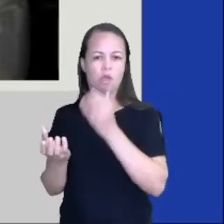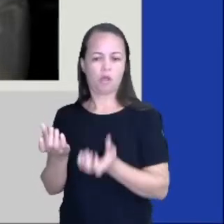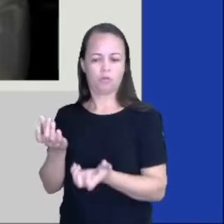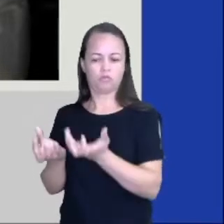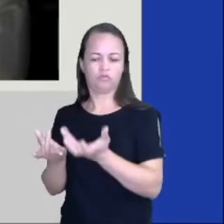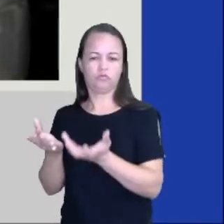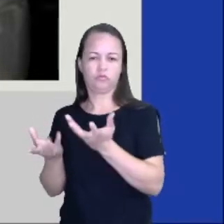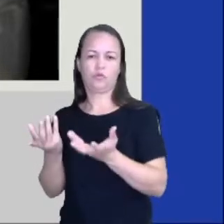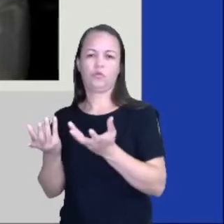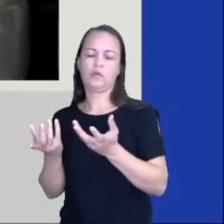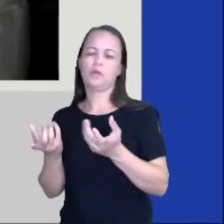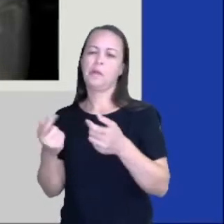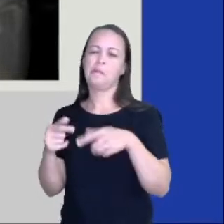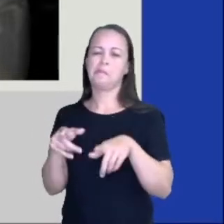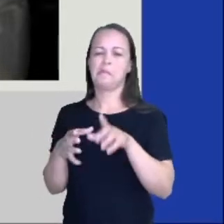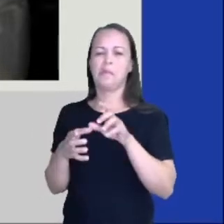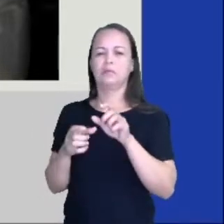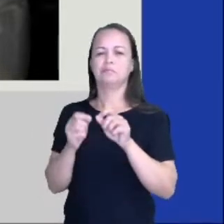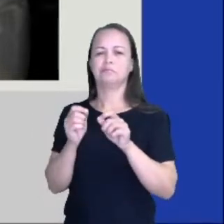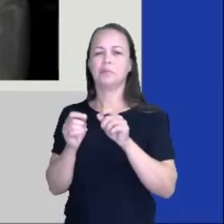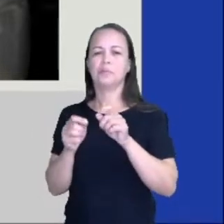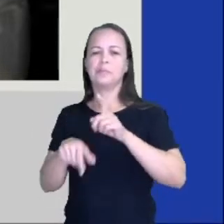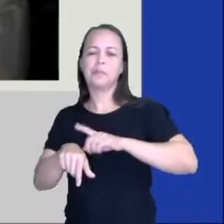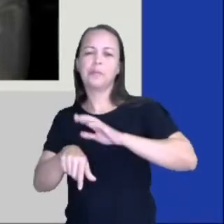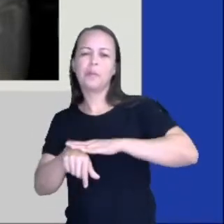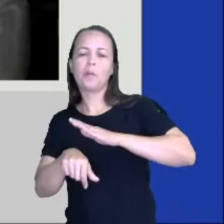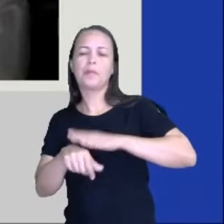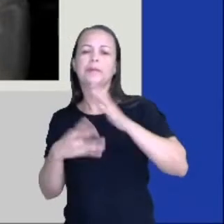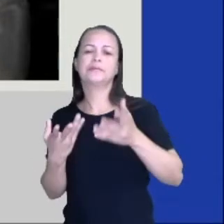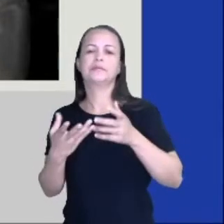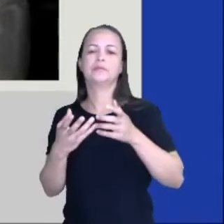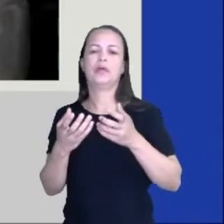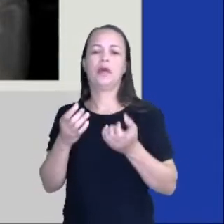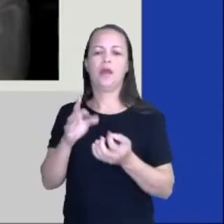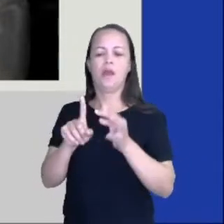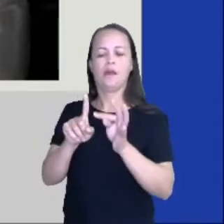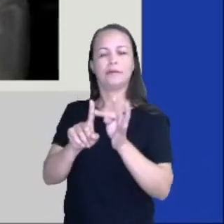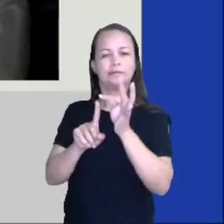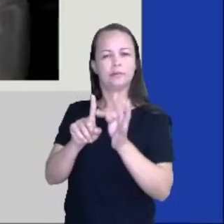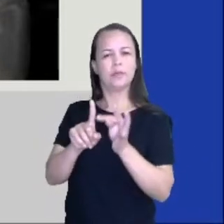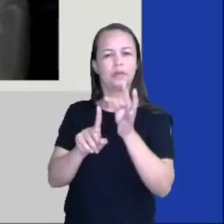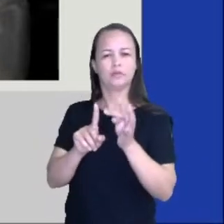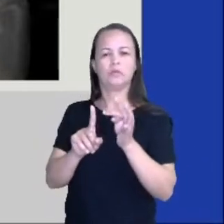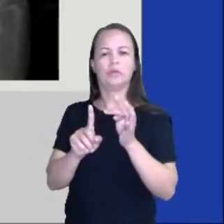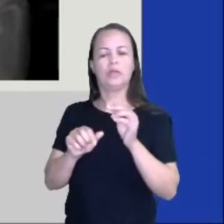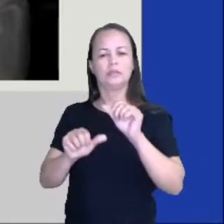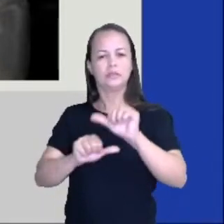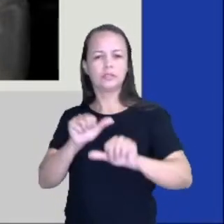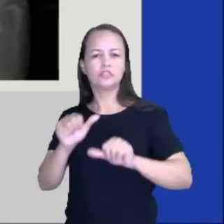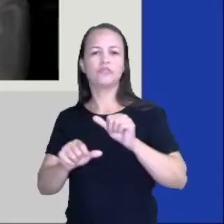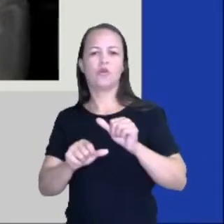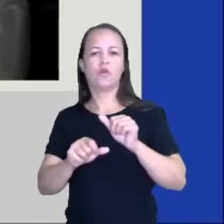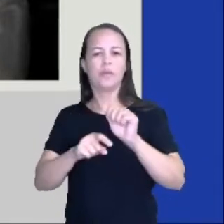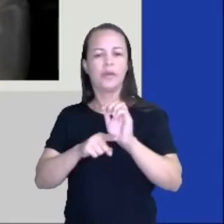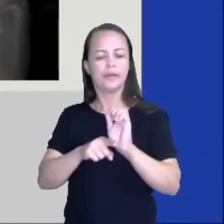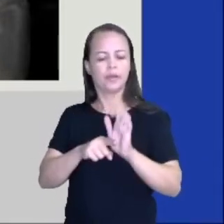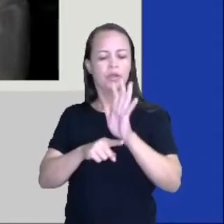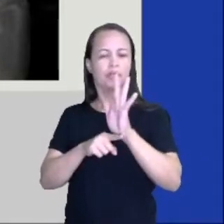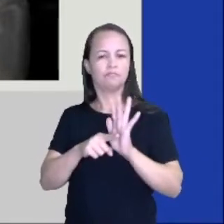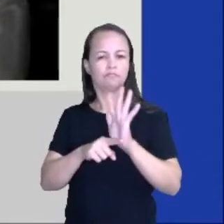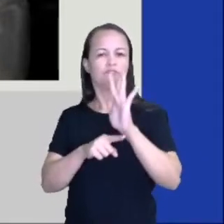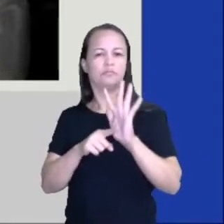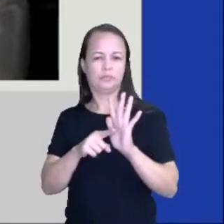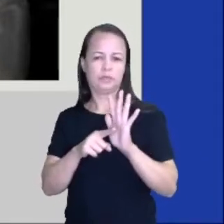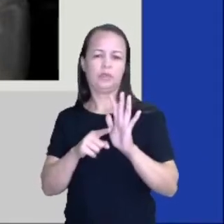aí, a partir do momento que tem o aumento da temperatura, a água ela se transforma em gasoso, né? E aí, em